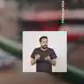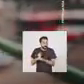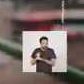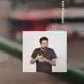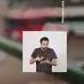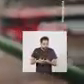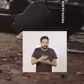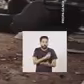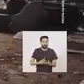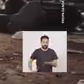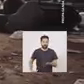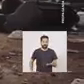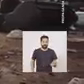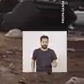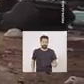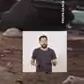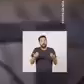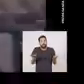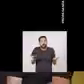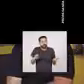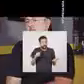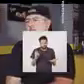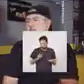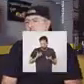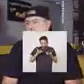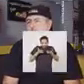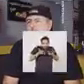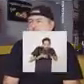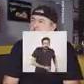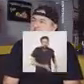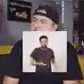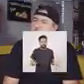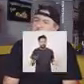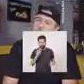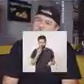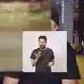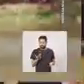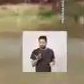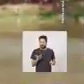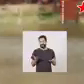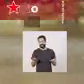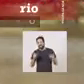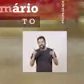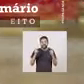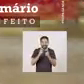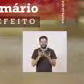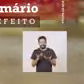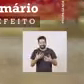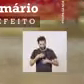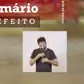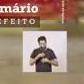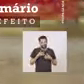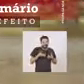a gente perdeu nos últimos governos. Então, assim, nós estamos abandonados do poder público. É difícil não se